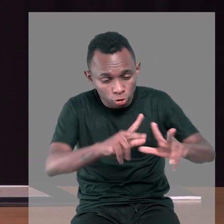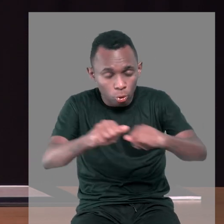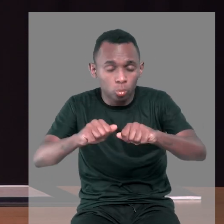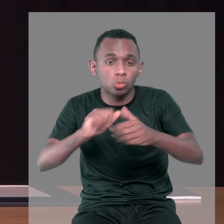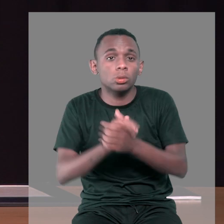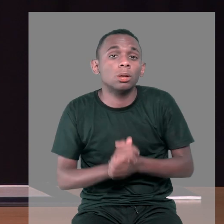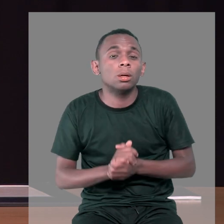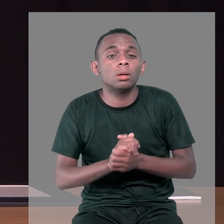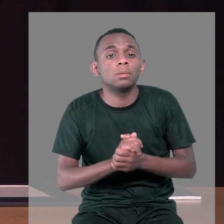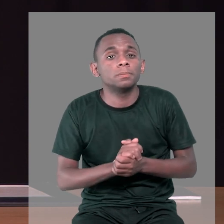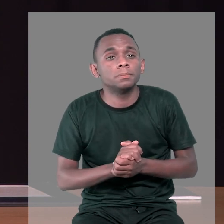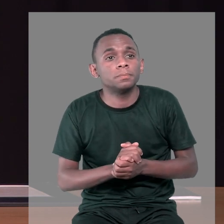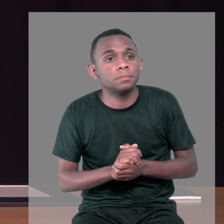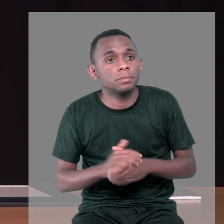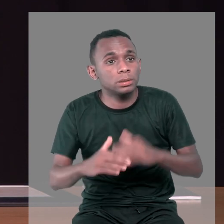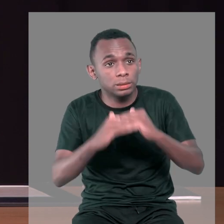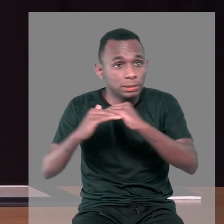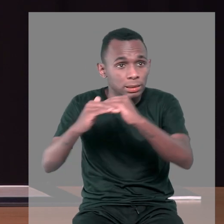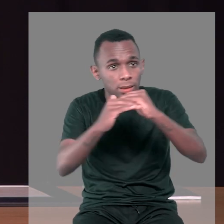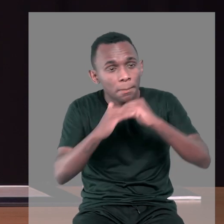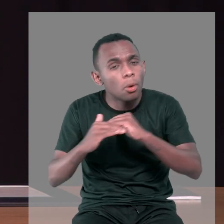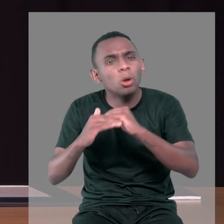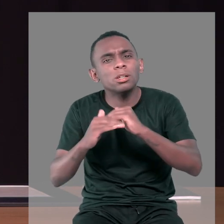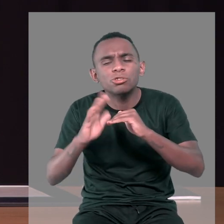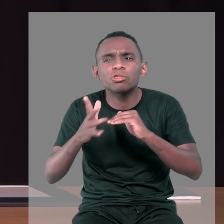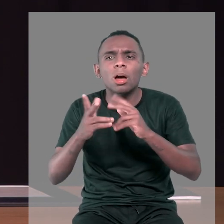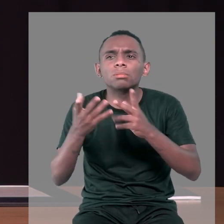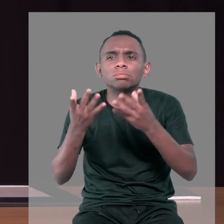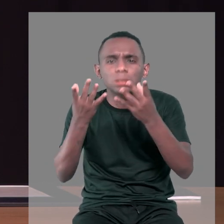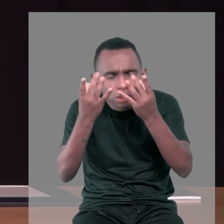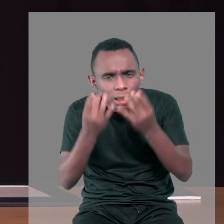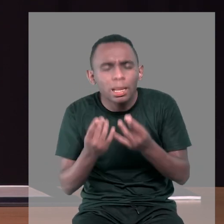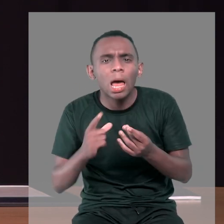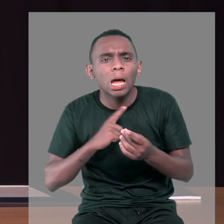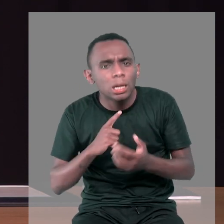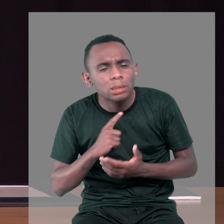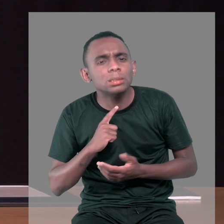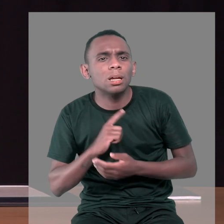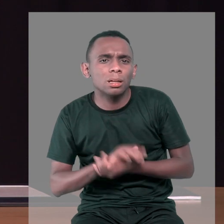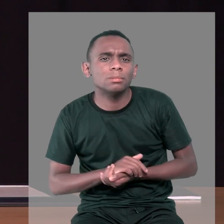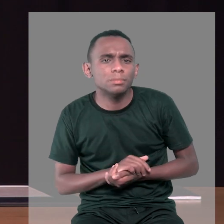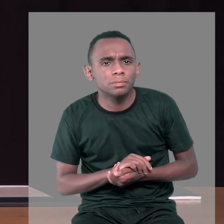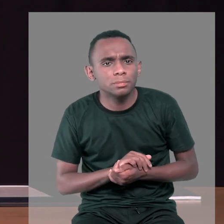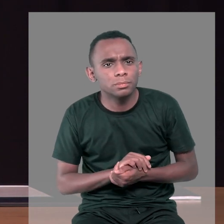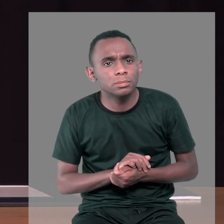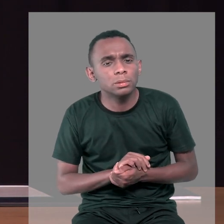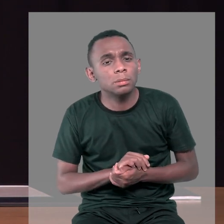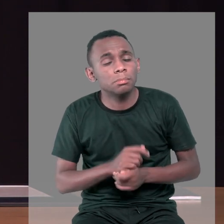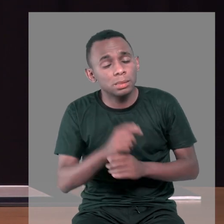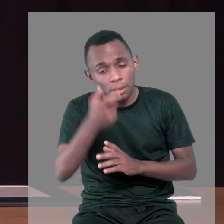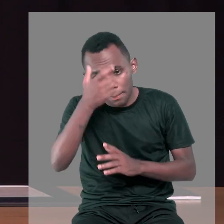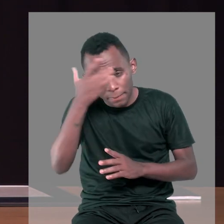século XIX, que já entende a grande novidade que é o surgimento de